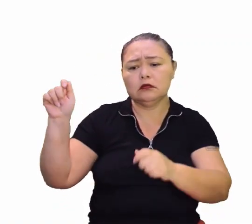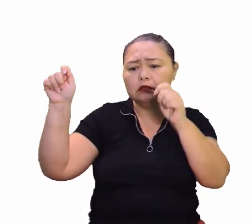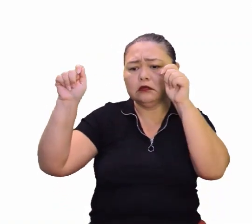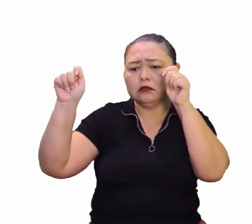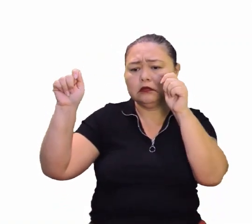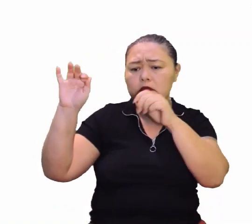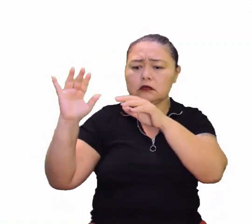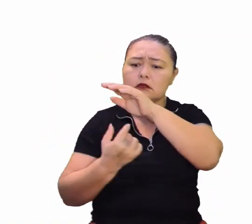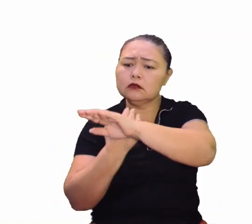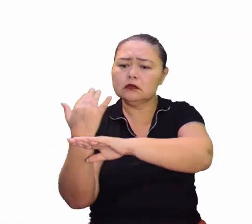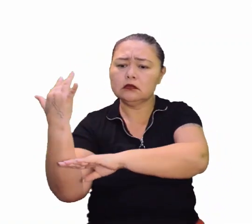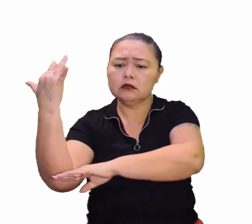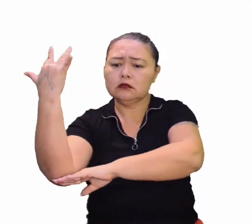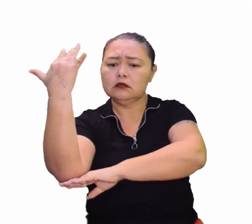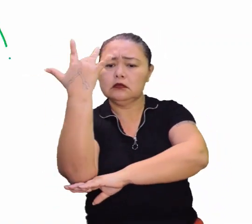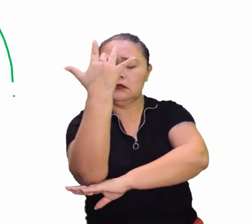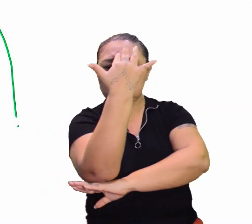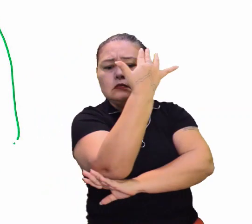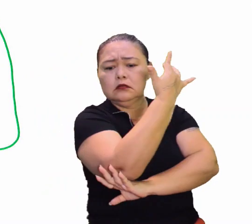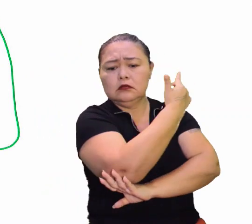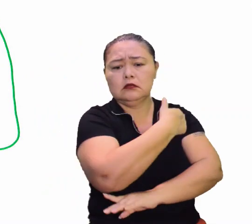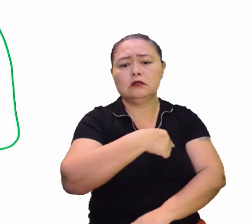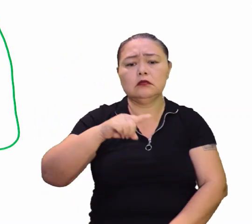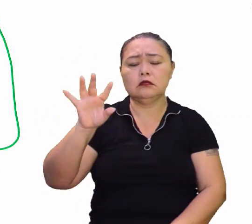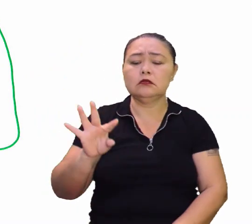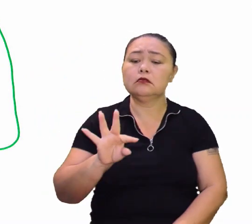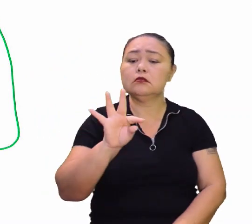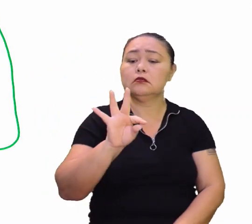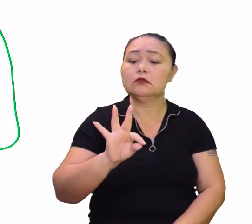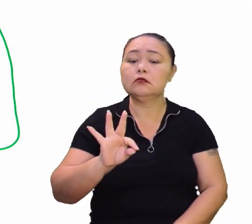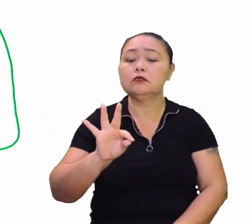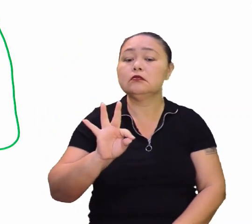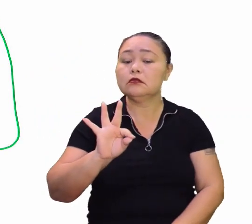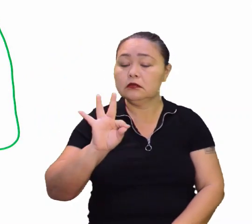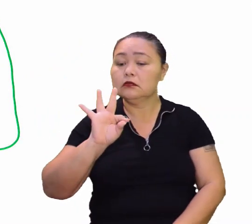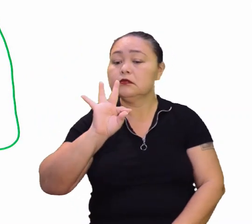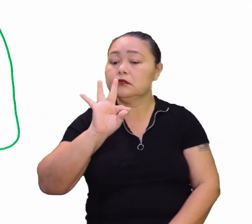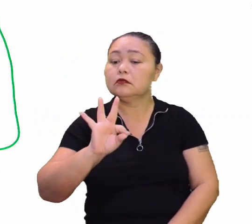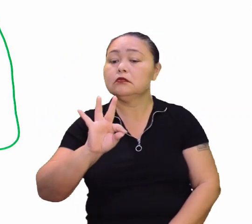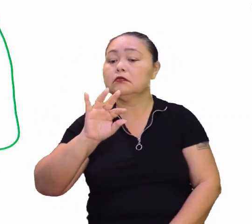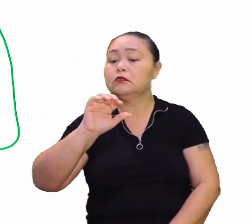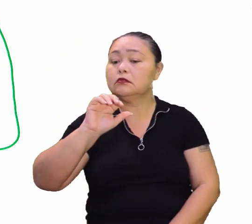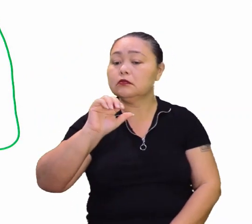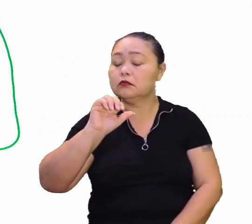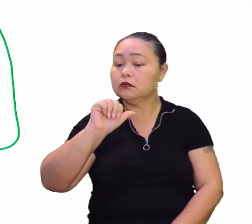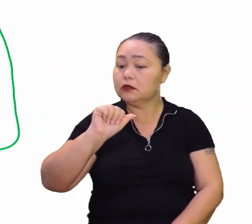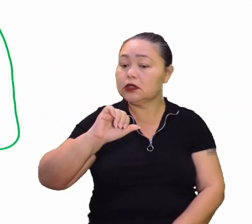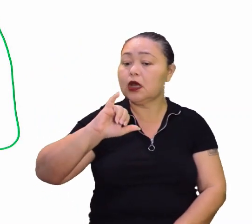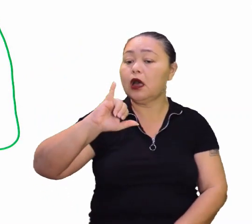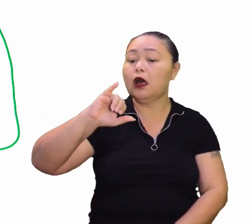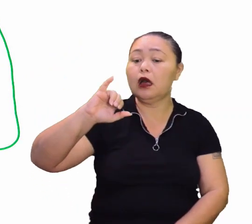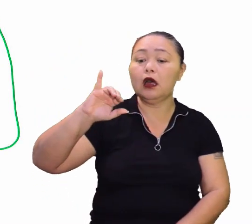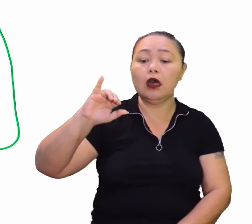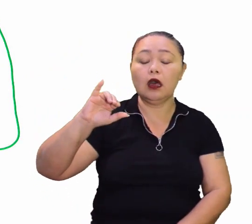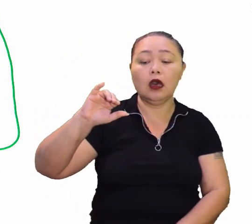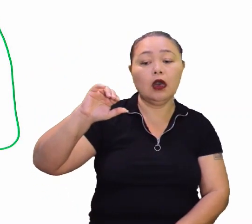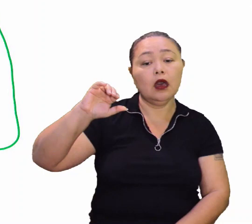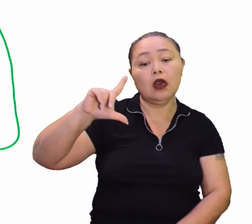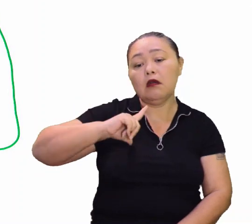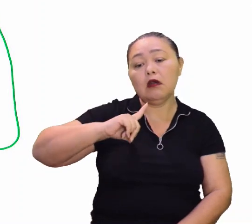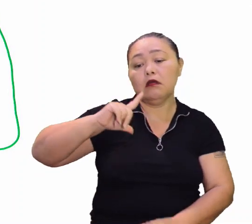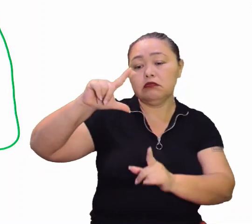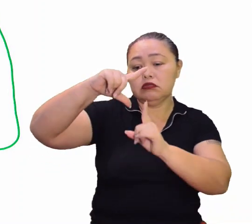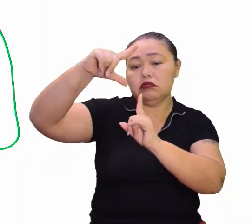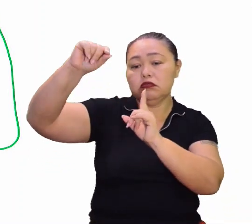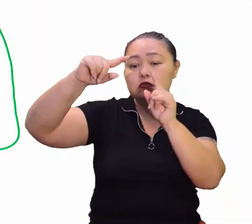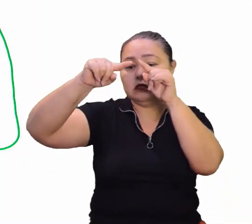vegetação a gente vê aqui, Rogério? A gente vê a taiga, as coníferas. Coníferas. Então é aquelas arvorezinhas tipo